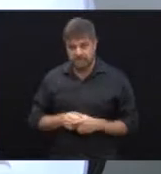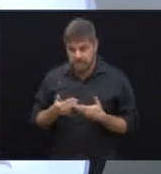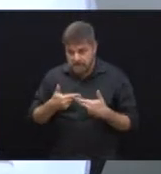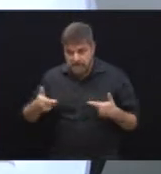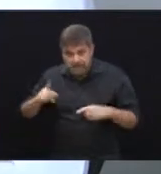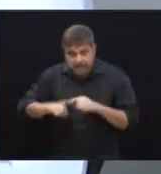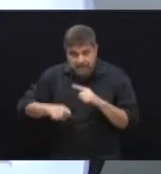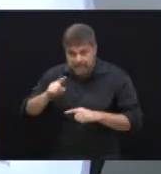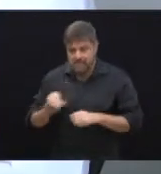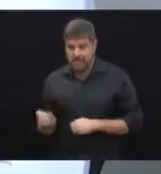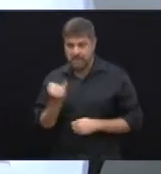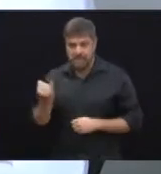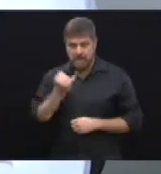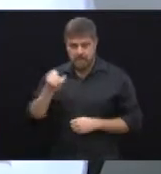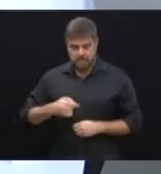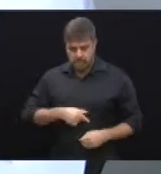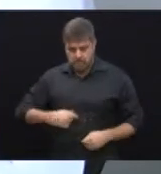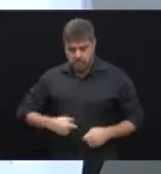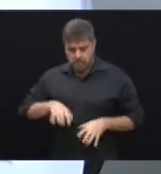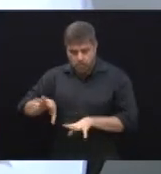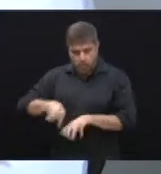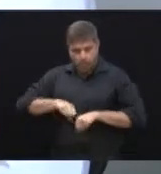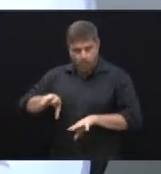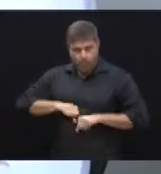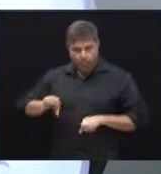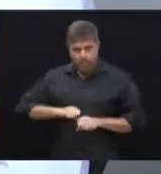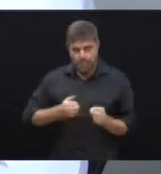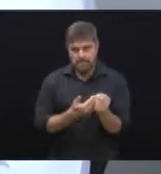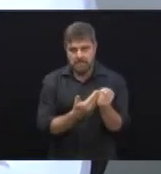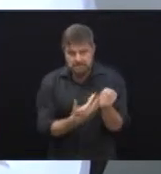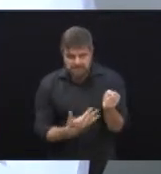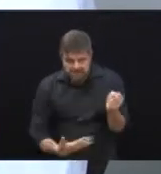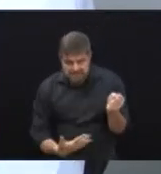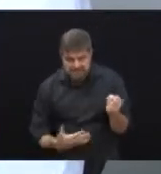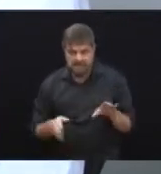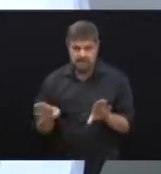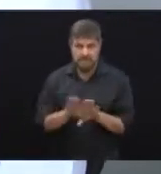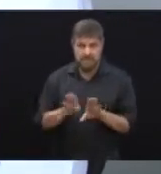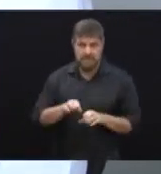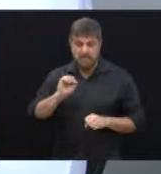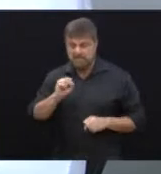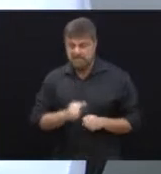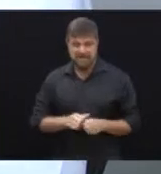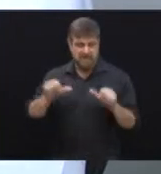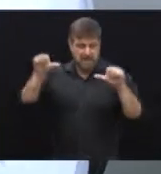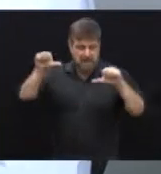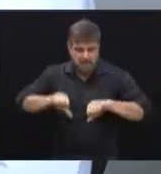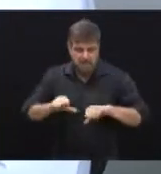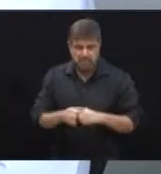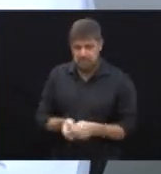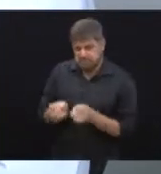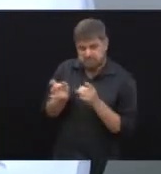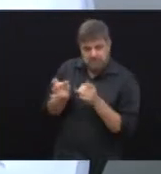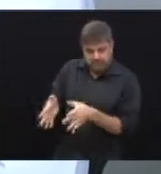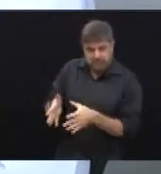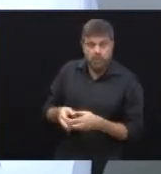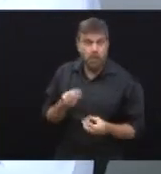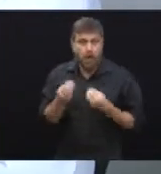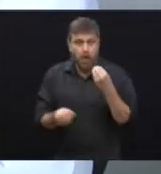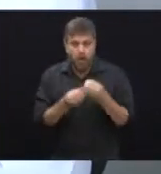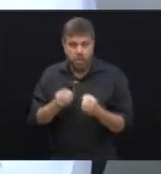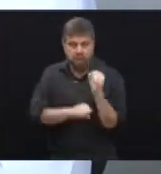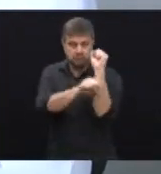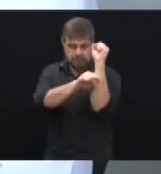as coisas que são importantes daquele alimento você absorve para o sangue. O que não absorve, vamos dizer, o que é